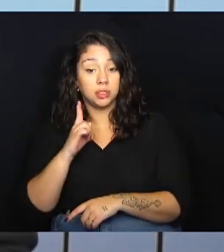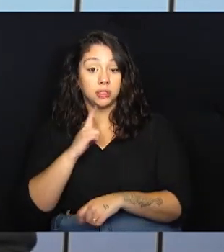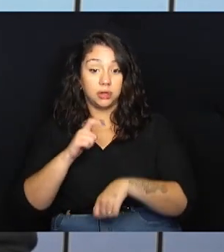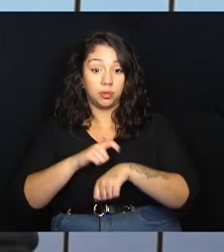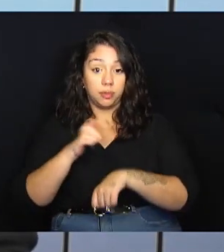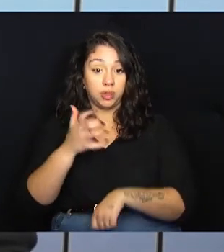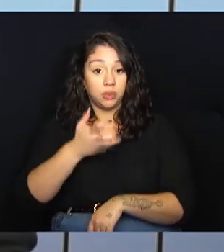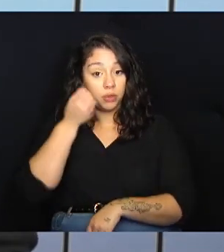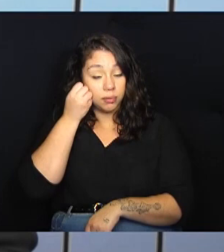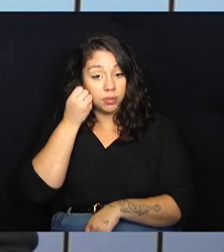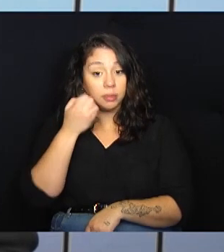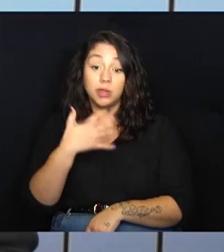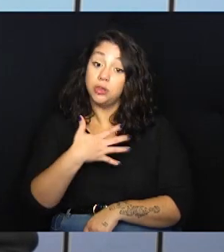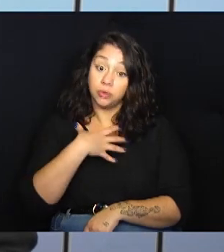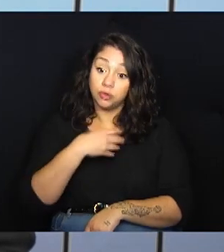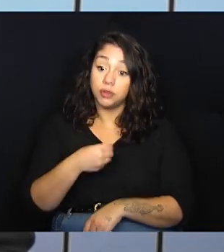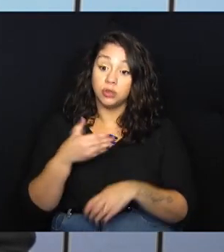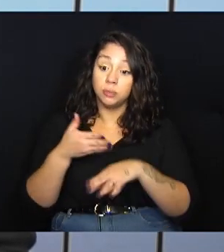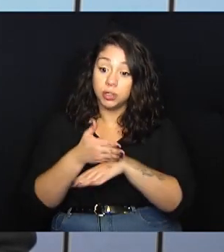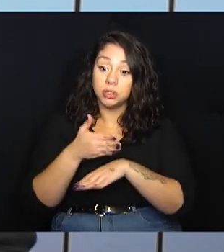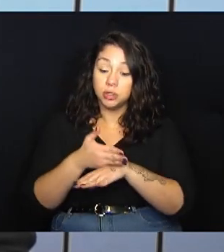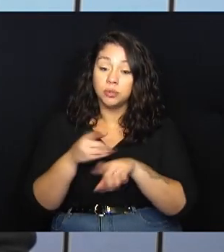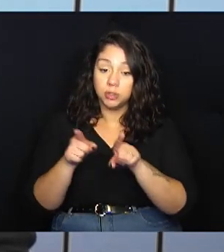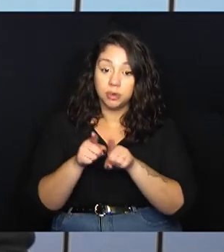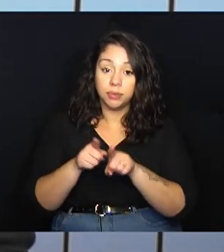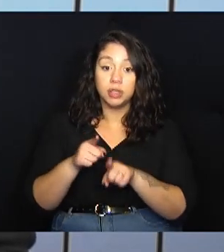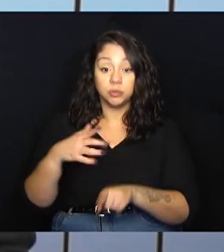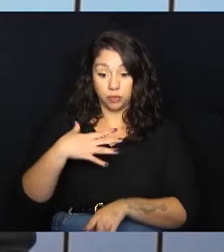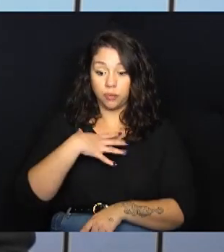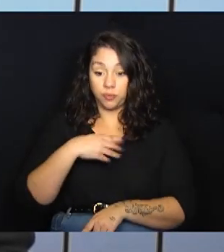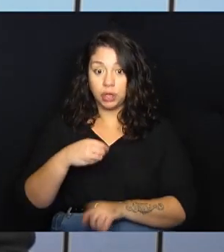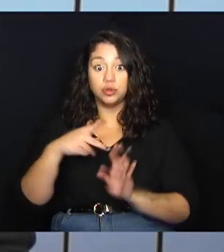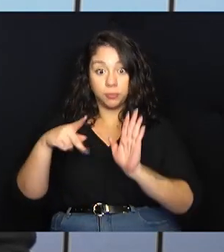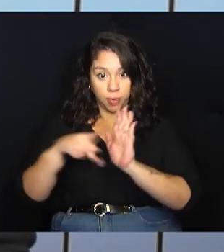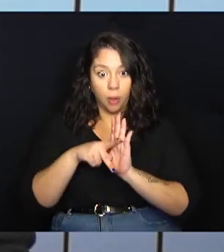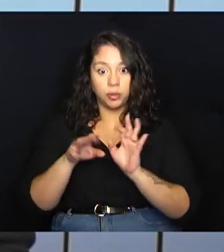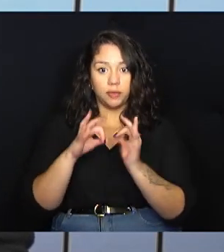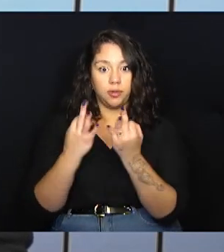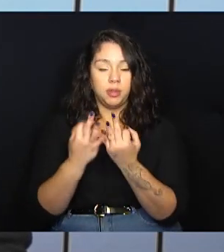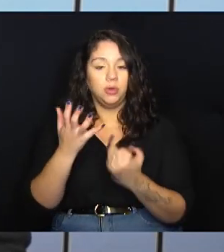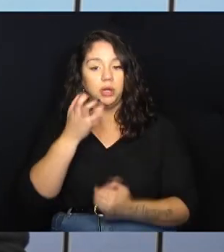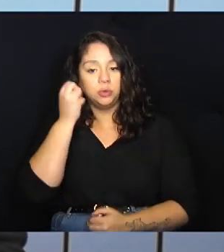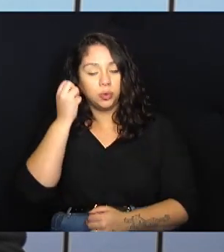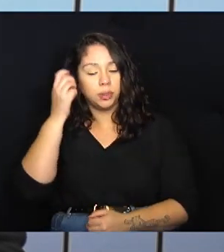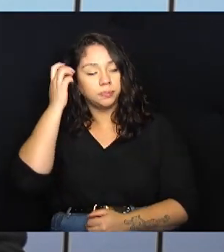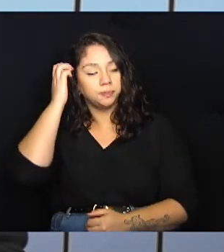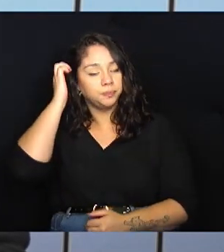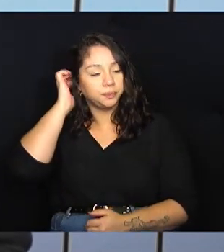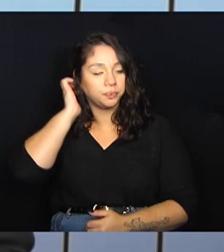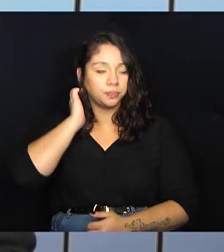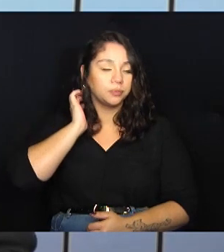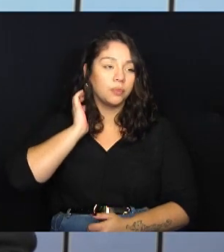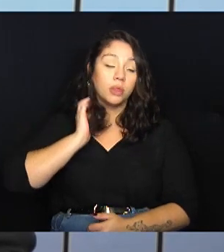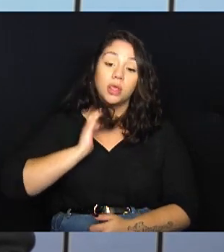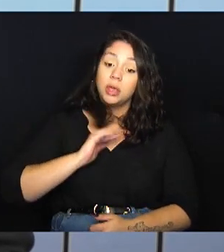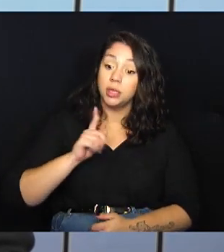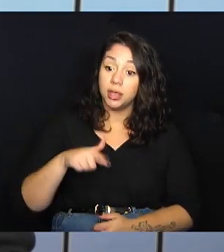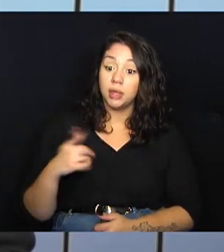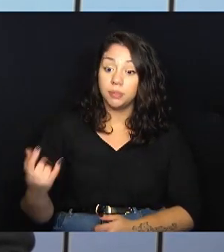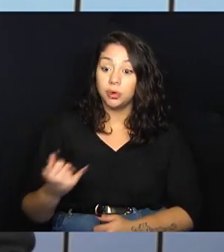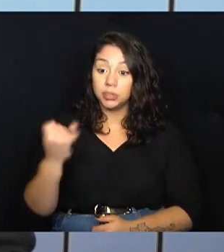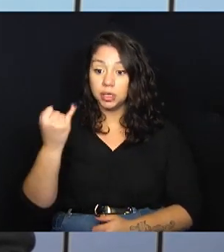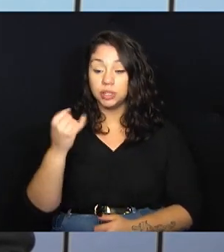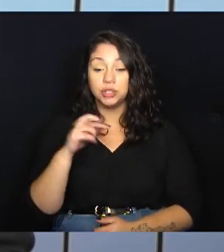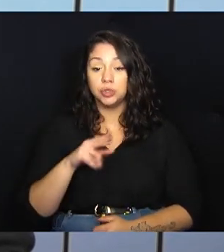E os filhos participam junto, os filhos biológicos dessa família, né? Sim. Então, o que é importante saber é que não é só quem